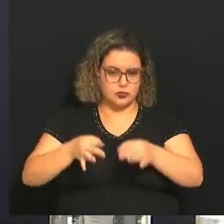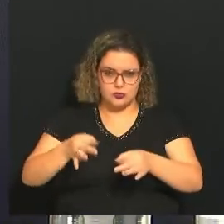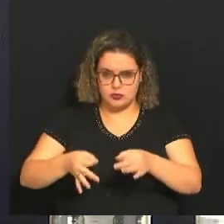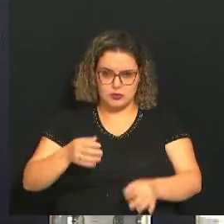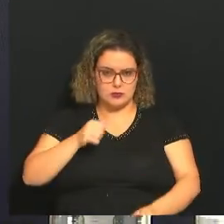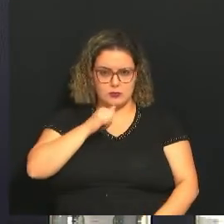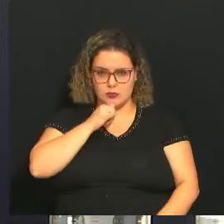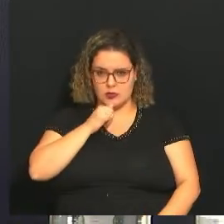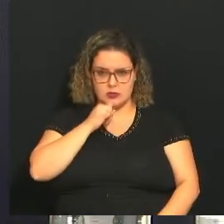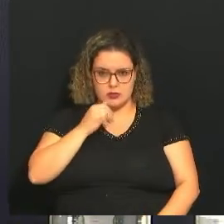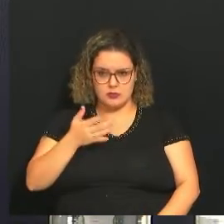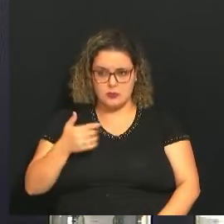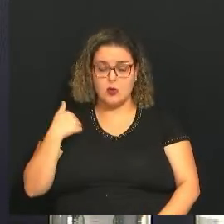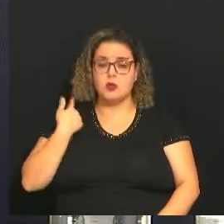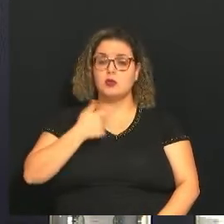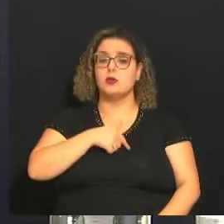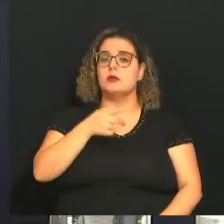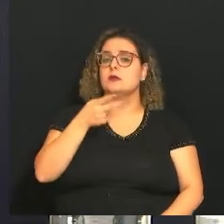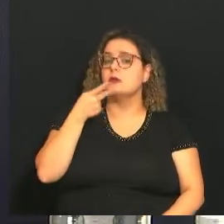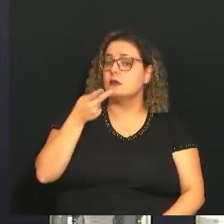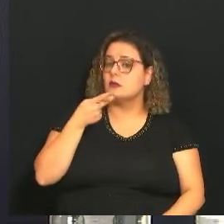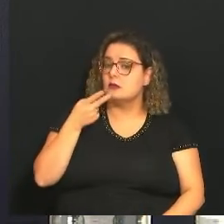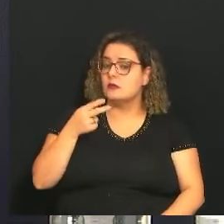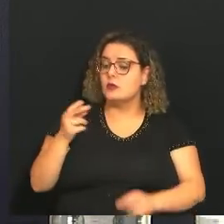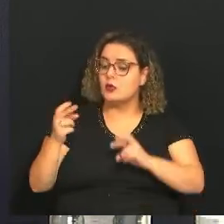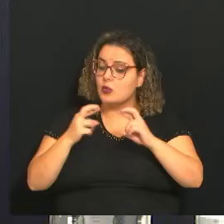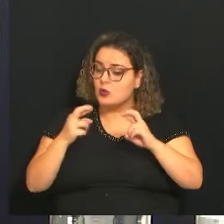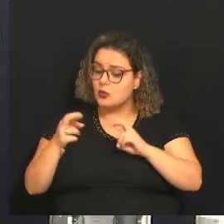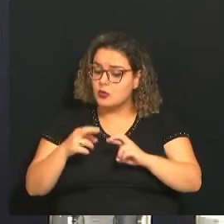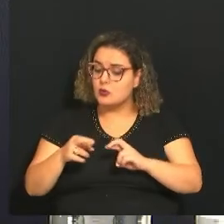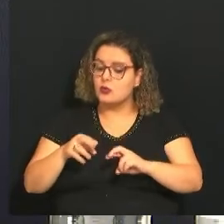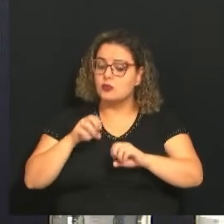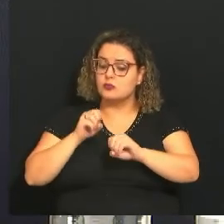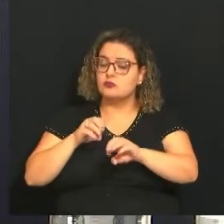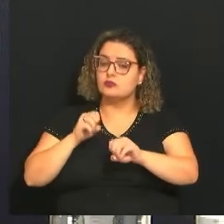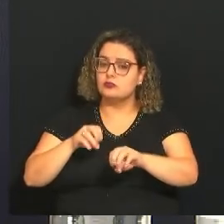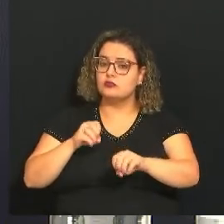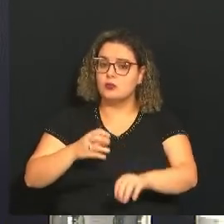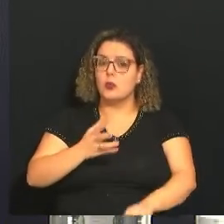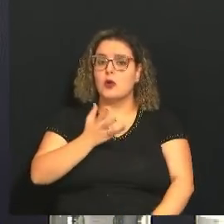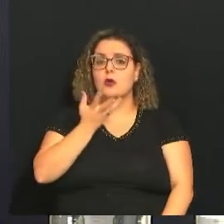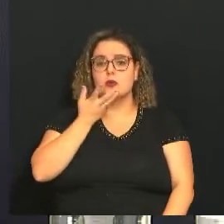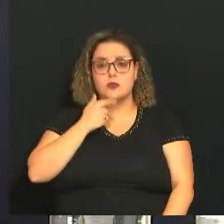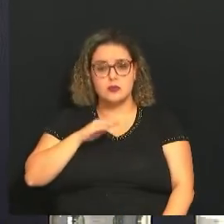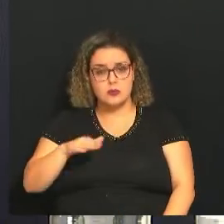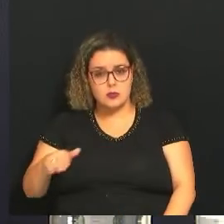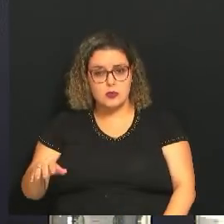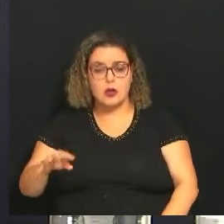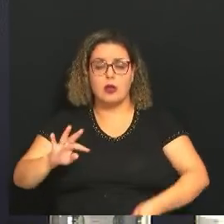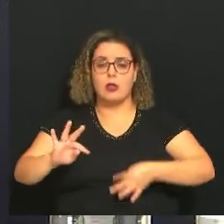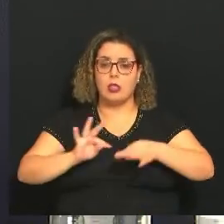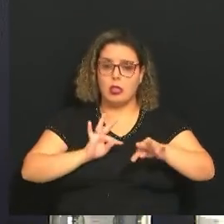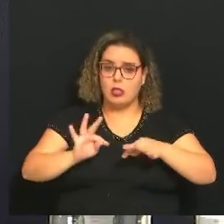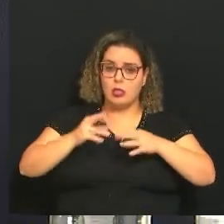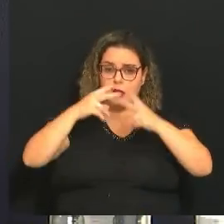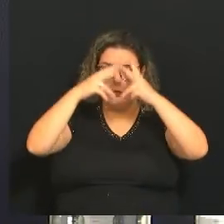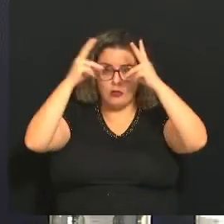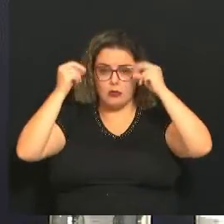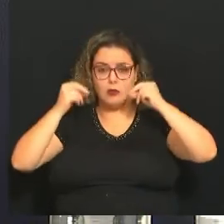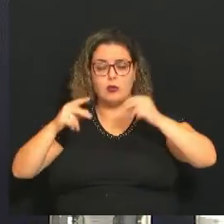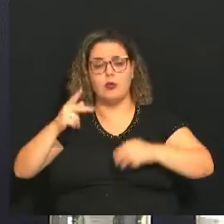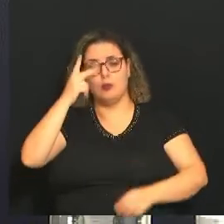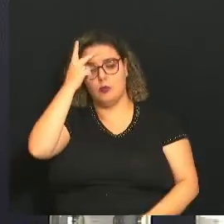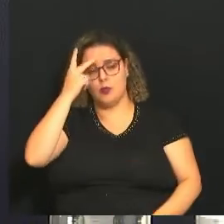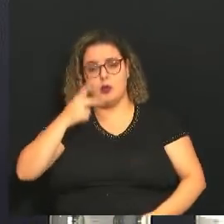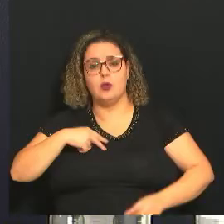que tem alto salário. Nós estamos falando de monitora de educação infantil, de professor, técnico de enfermagem, enfermeiro, né? Pessoal